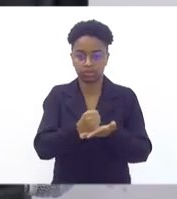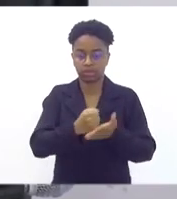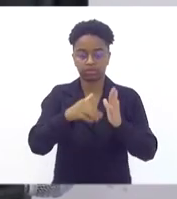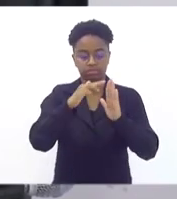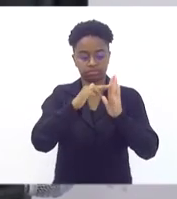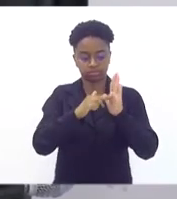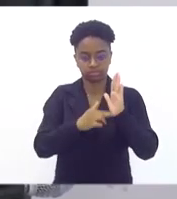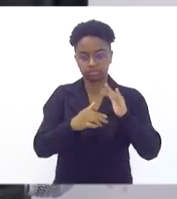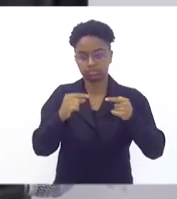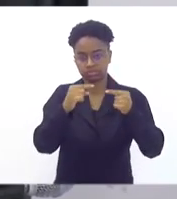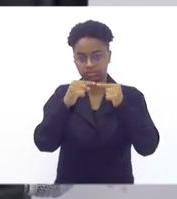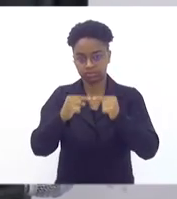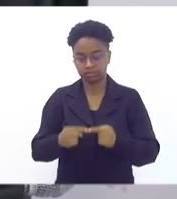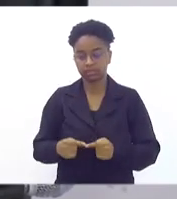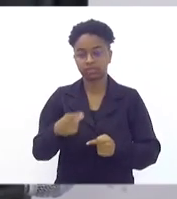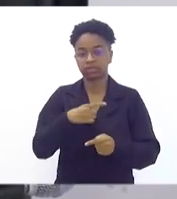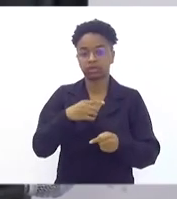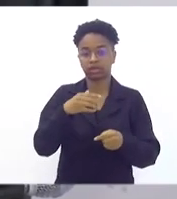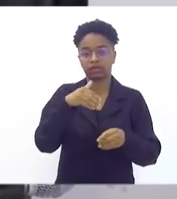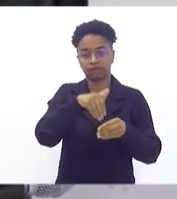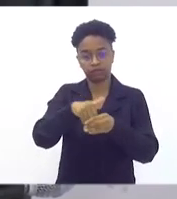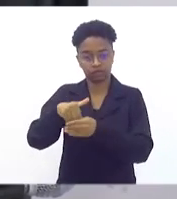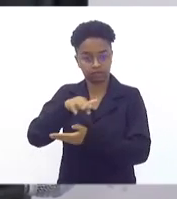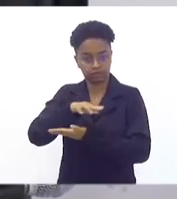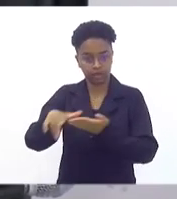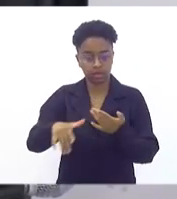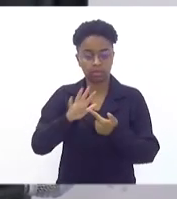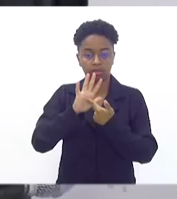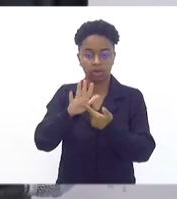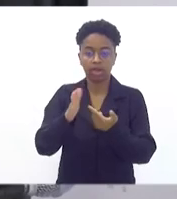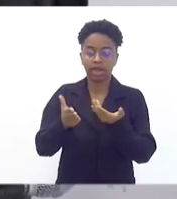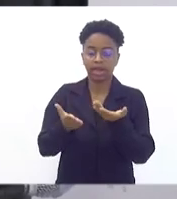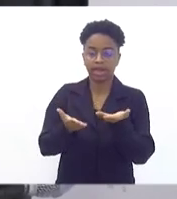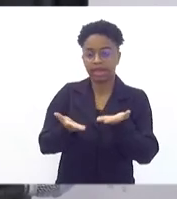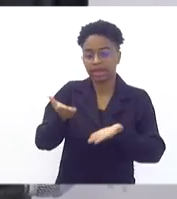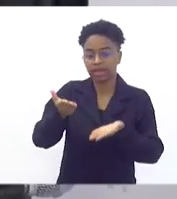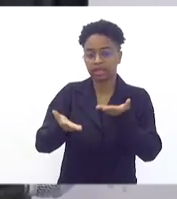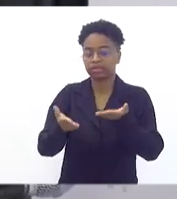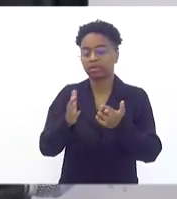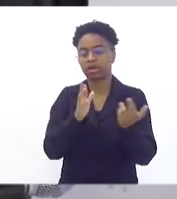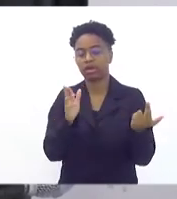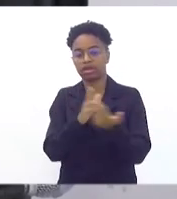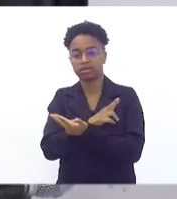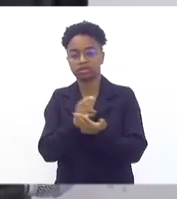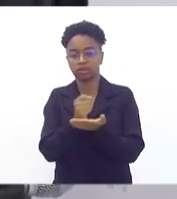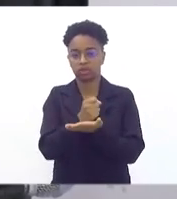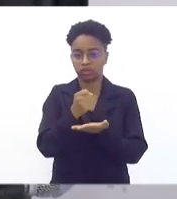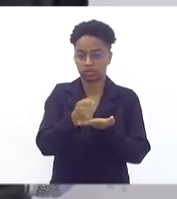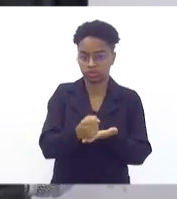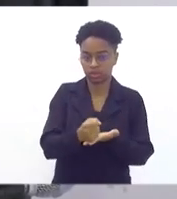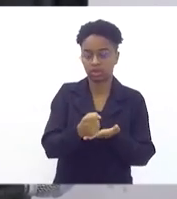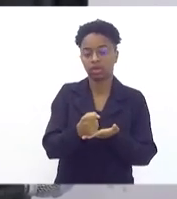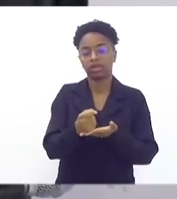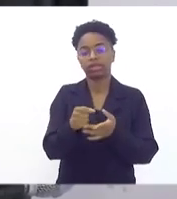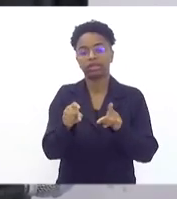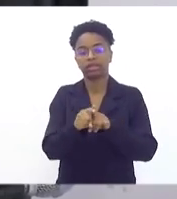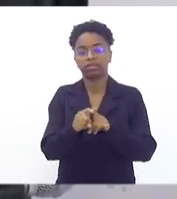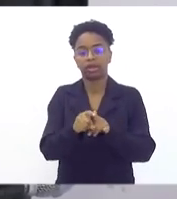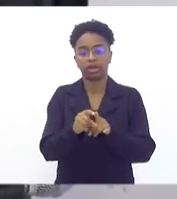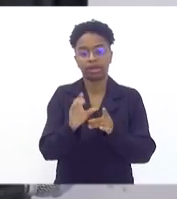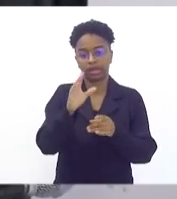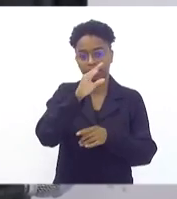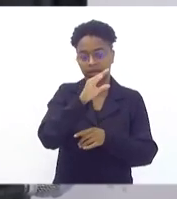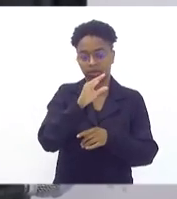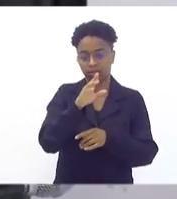diversas eleições demonstraram o nosso compromisso com equilíbrio da relação contratual entre poder concedente usuários de concessionárias